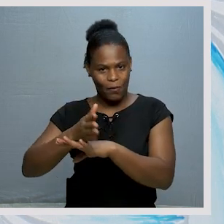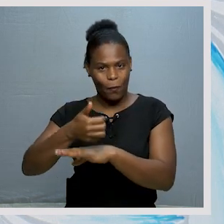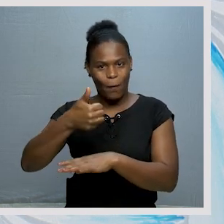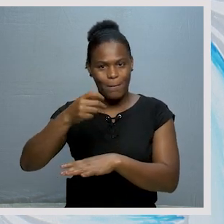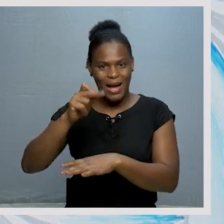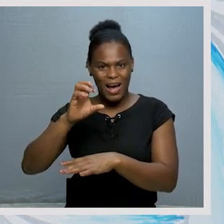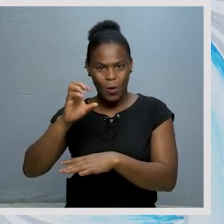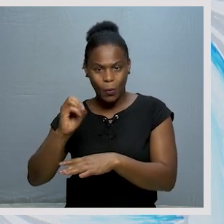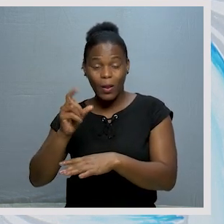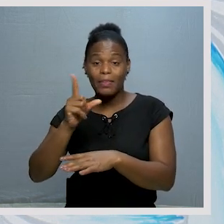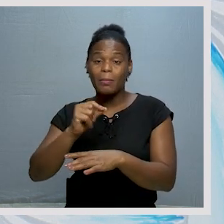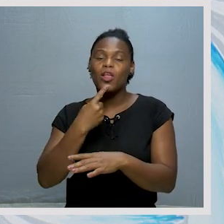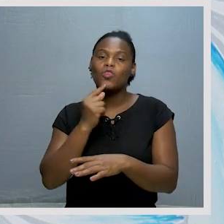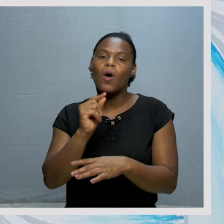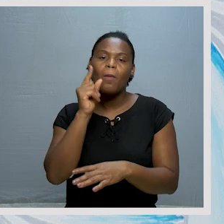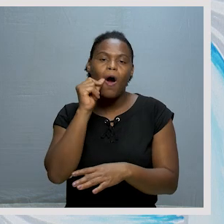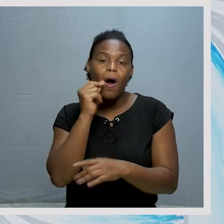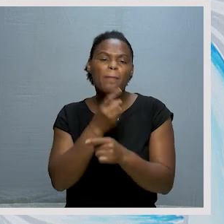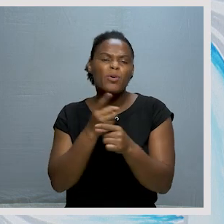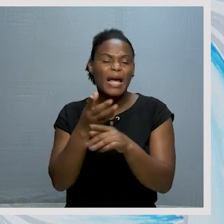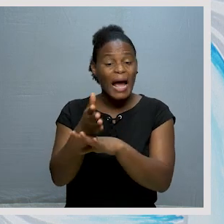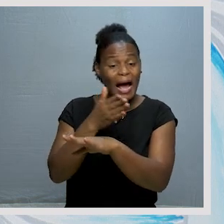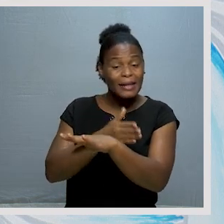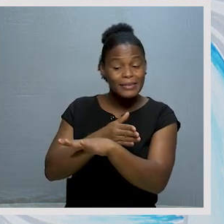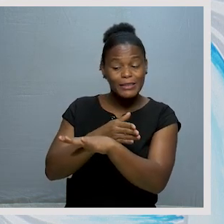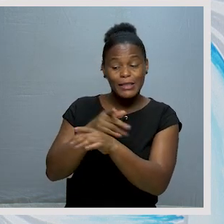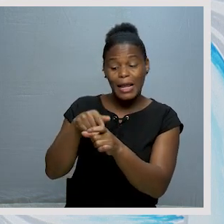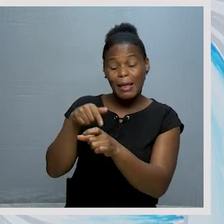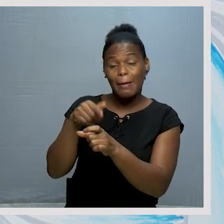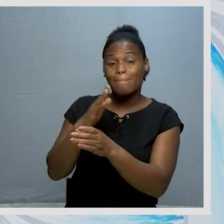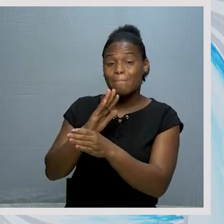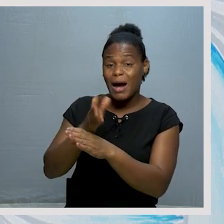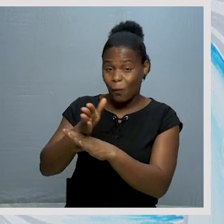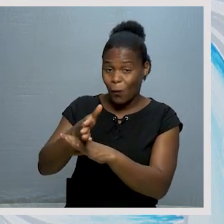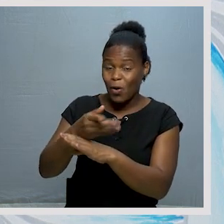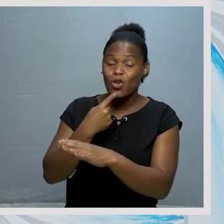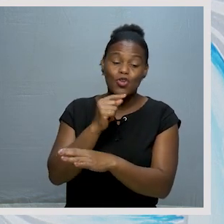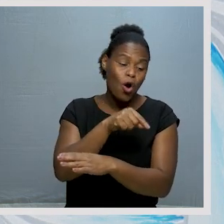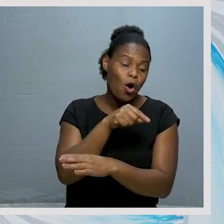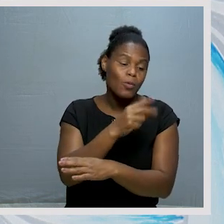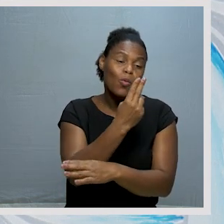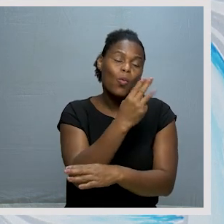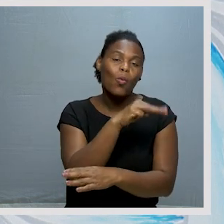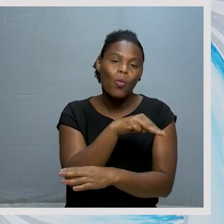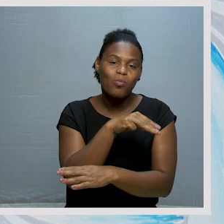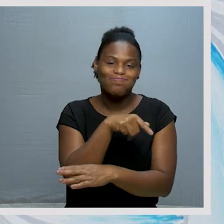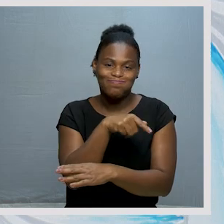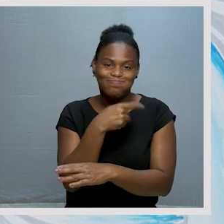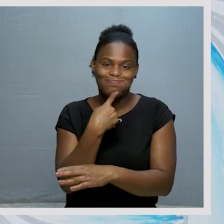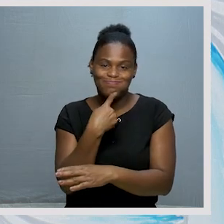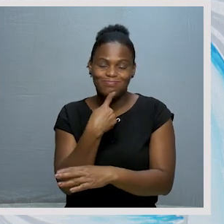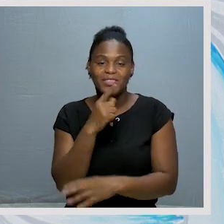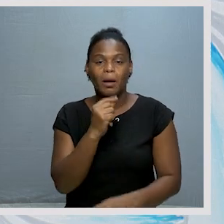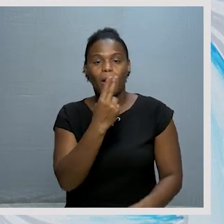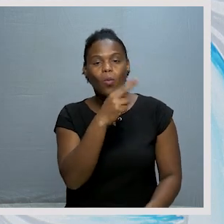masculino, porque antes do barco temos um. E uns barcos também,